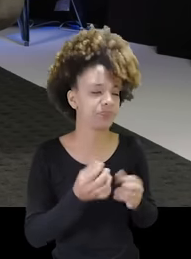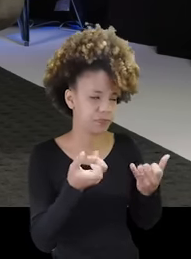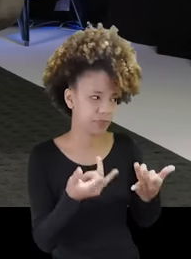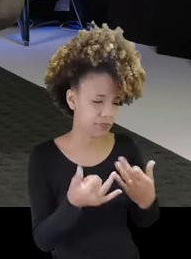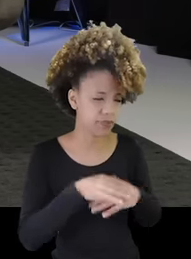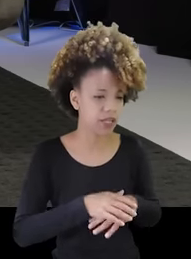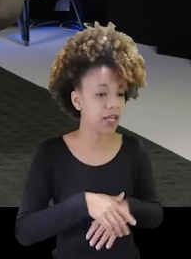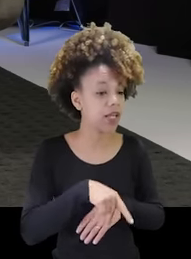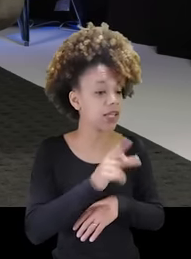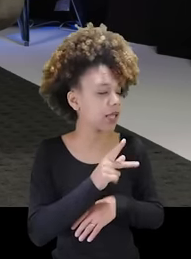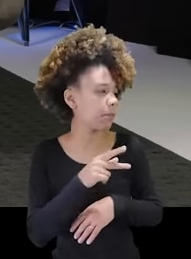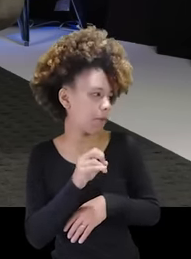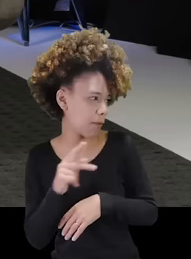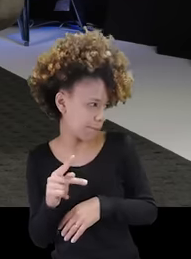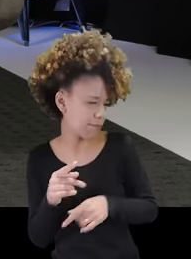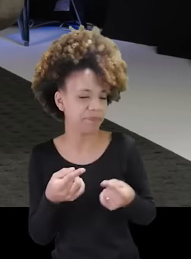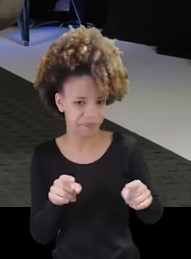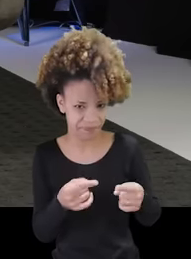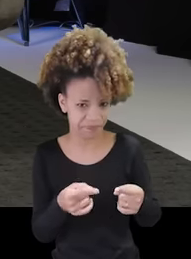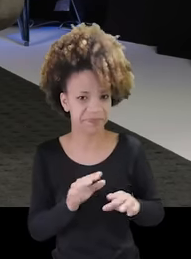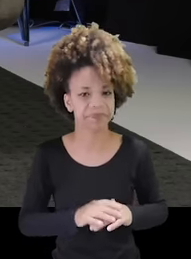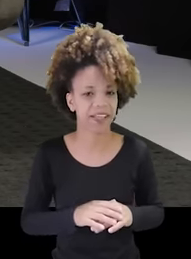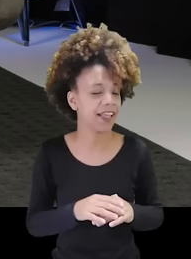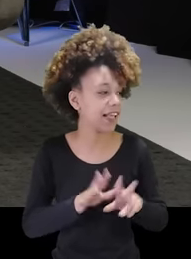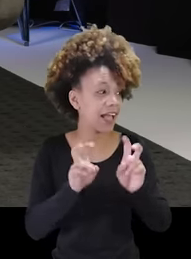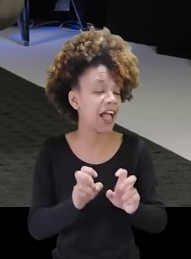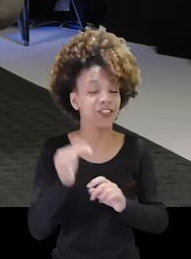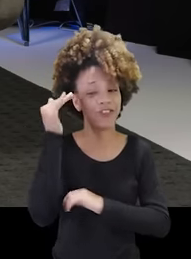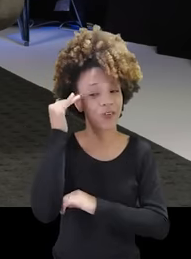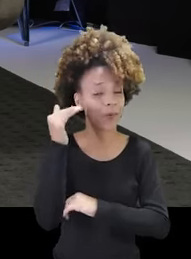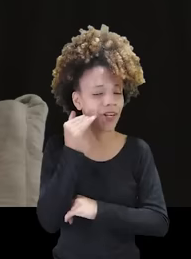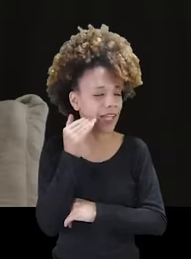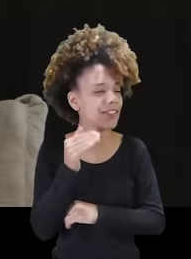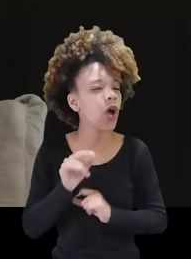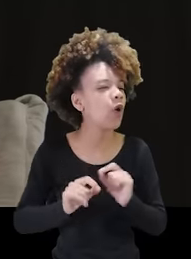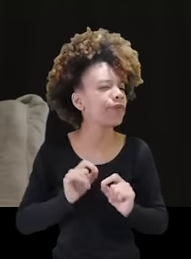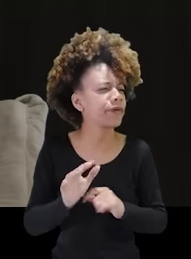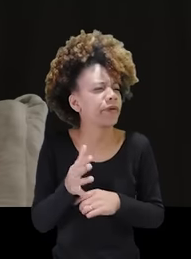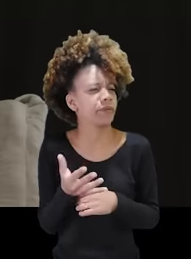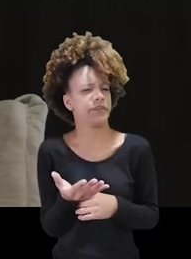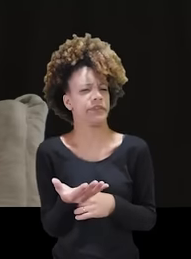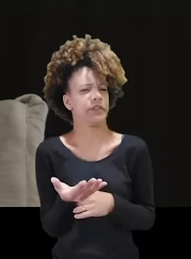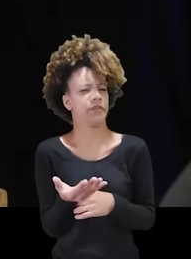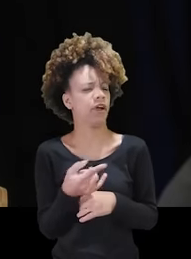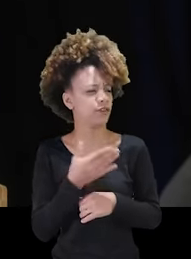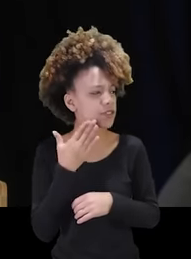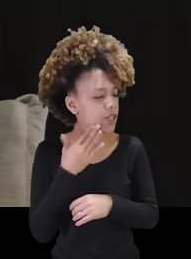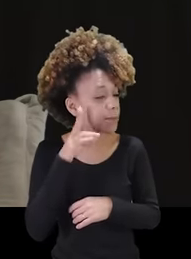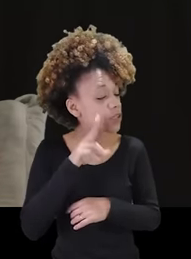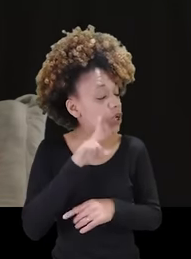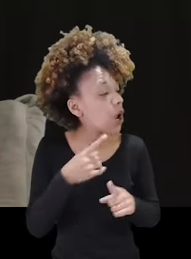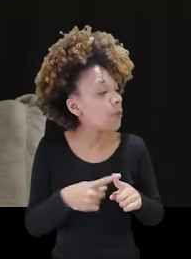do do k-pop eu acho que é o assunto que a galera mais fala de Coreia né Que que aconteceu assim você sabe